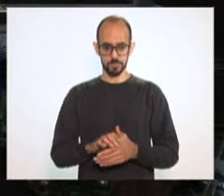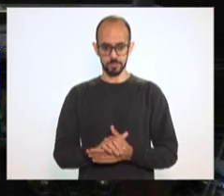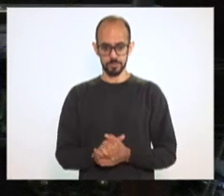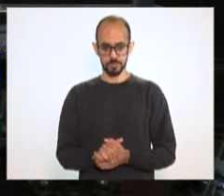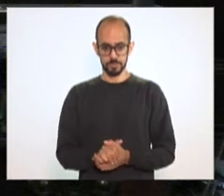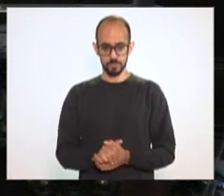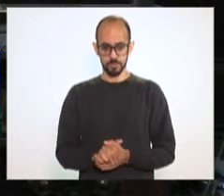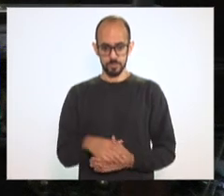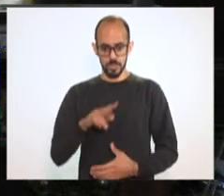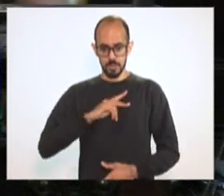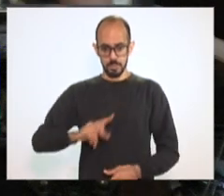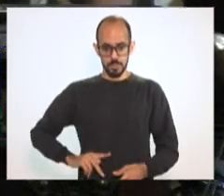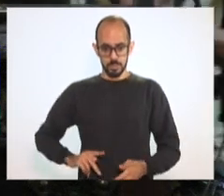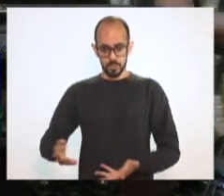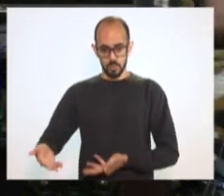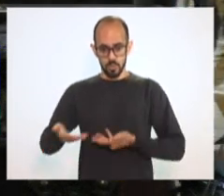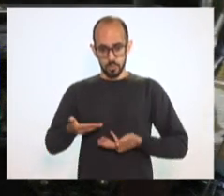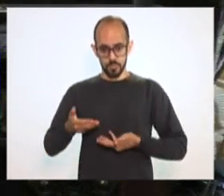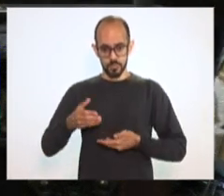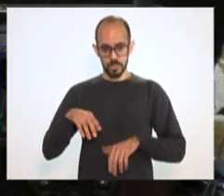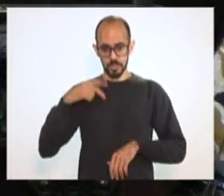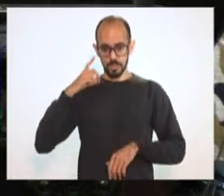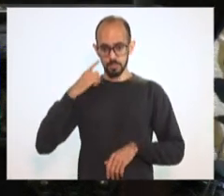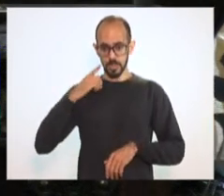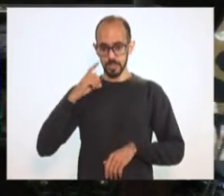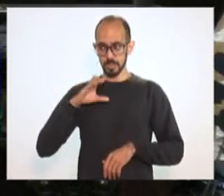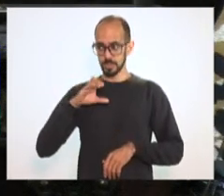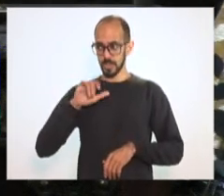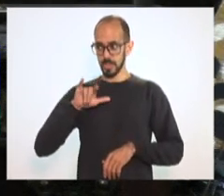presidência convida a deputada Célia para estar aqui por favor